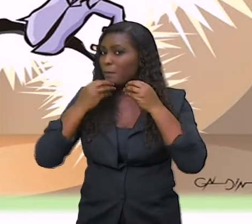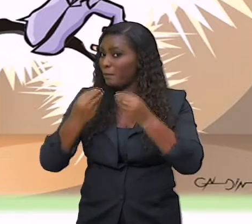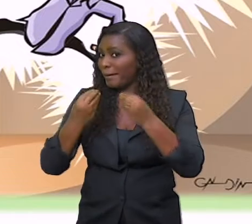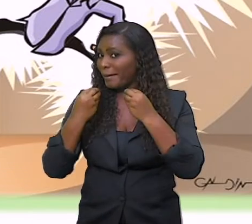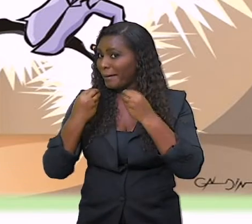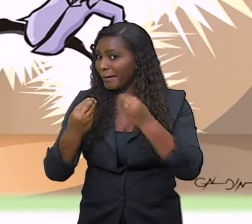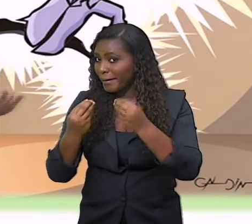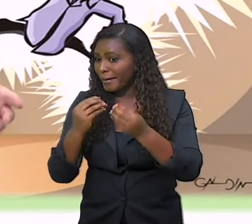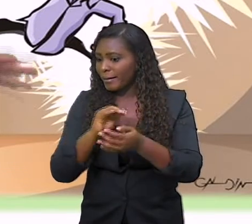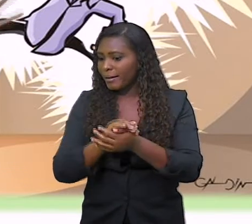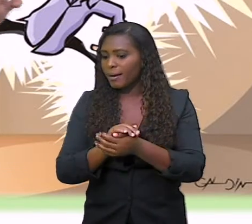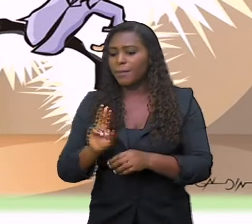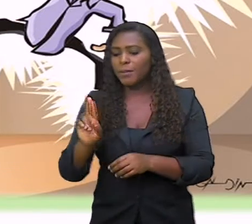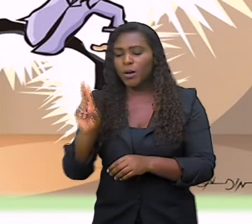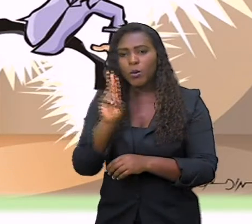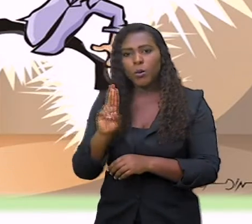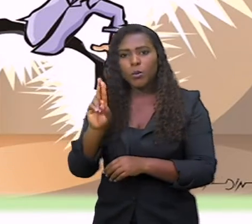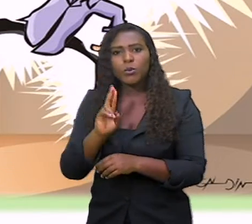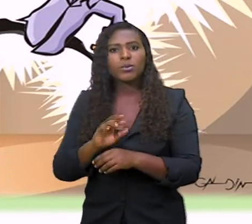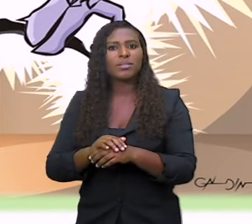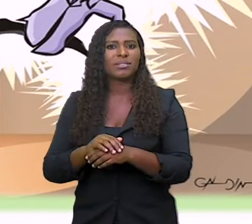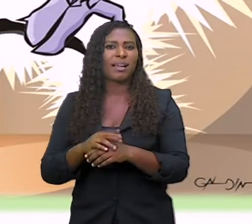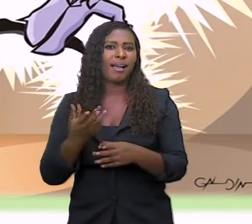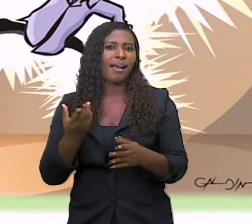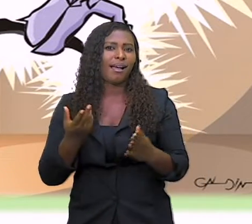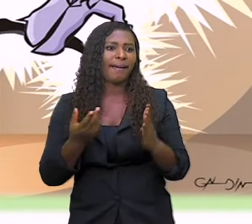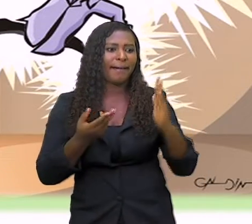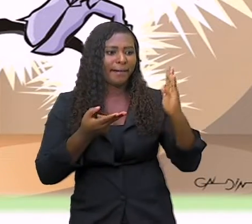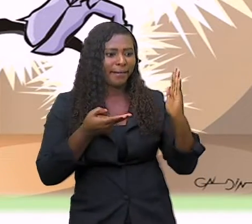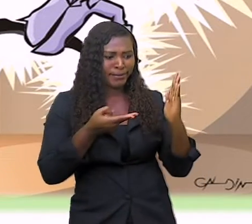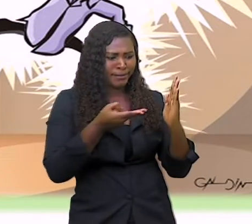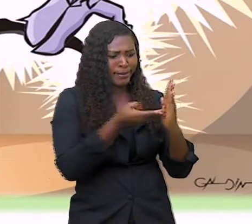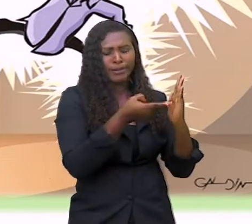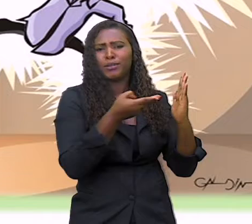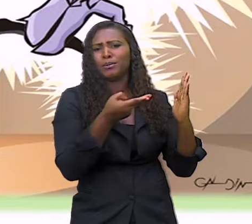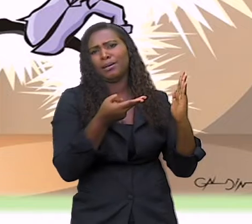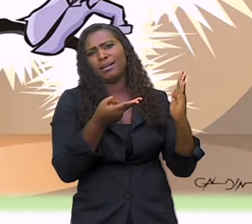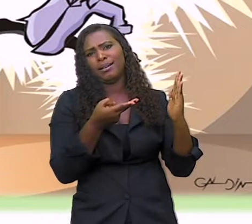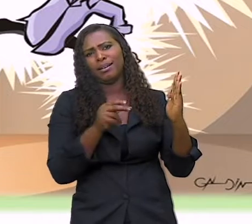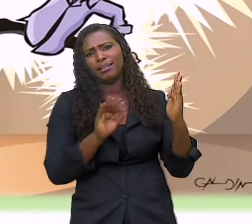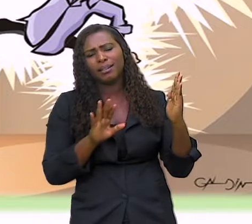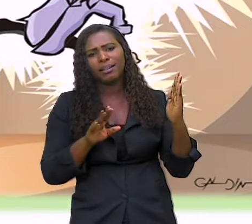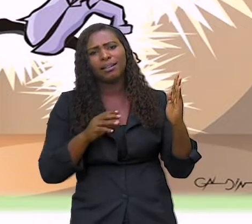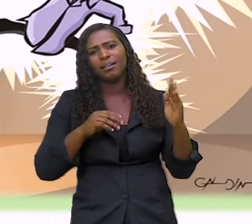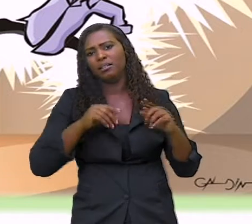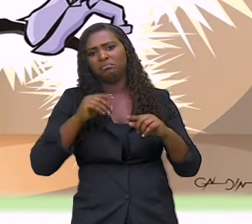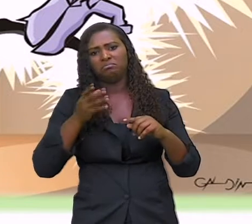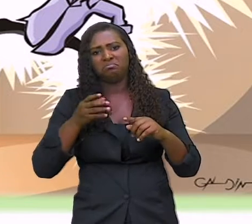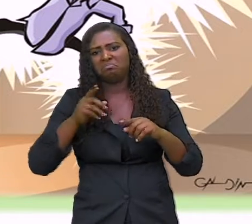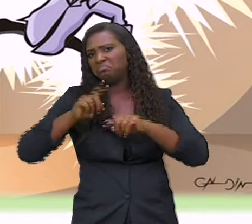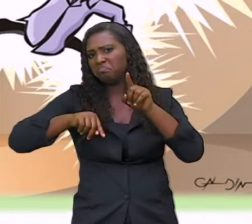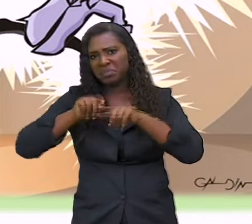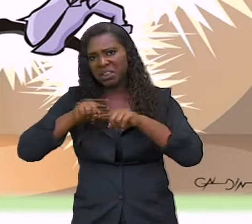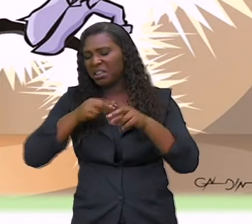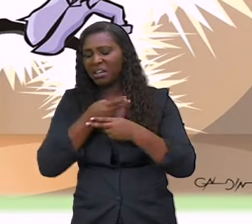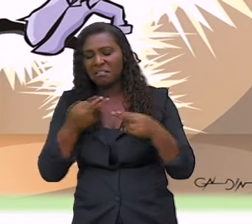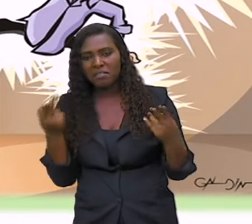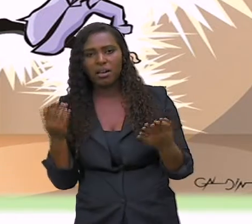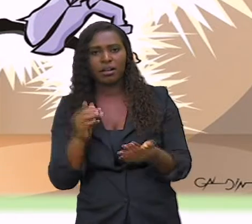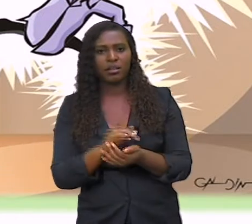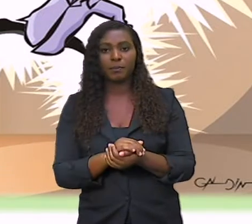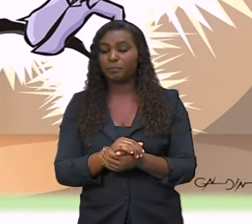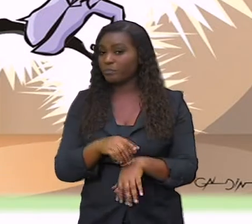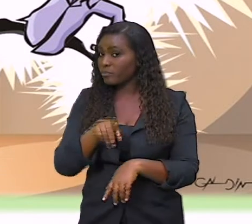que ter no manuseio desses materiais. Vamos entender uma coisa. O corpo humano,